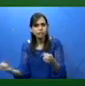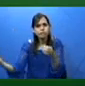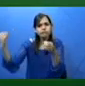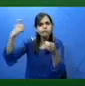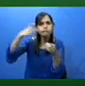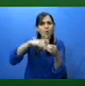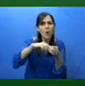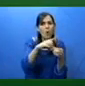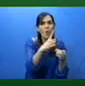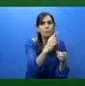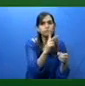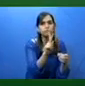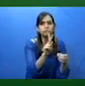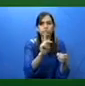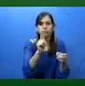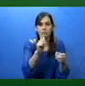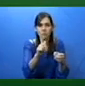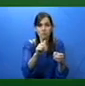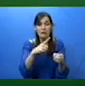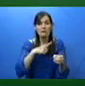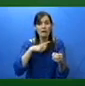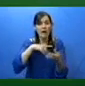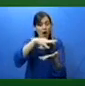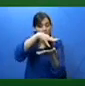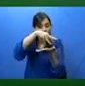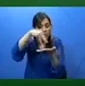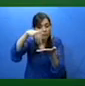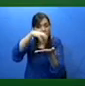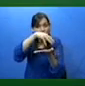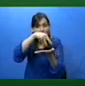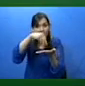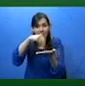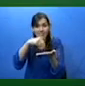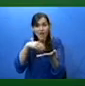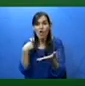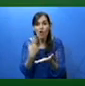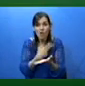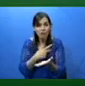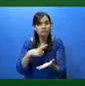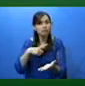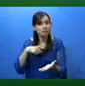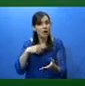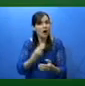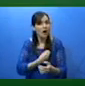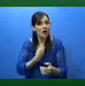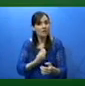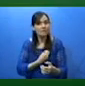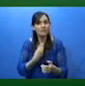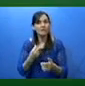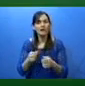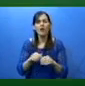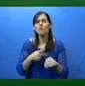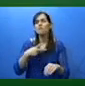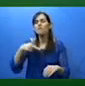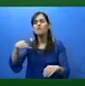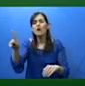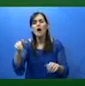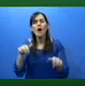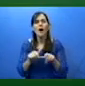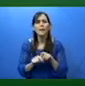a farinha. Nós usamos a unidade de medida no nosso cotidiano, na nossa vida, para ir no